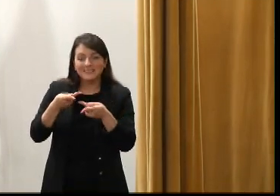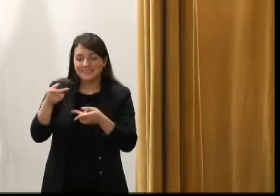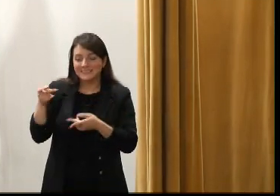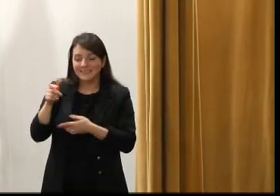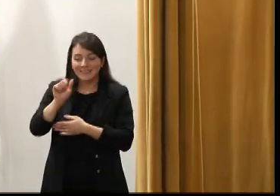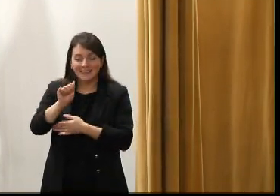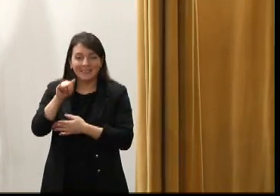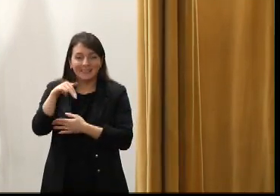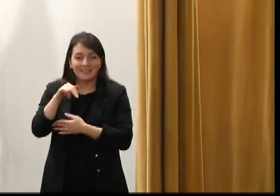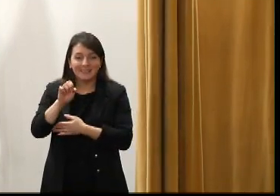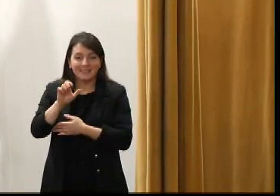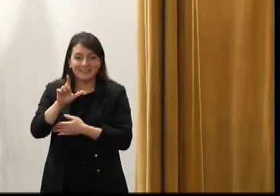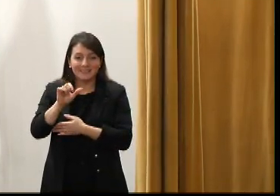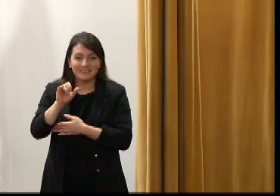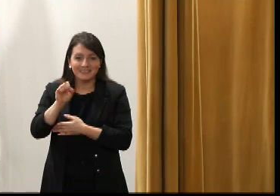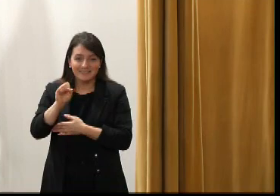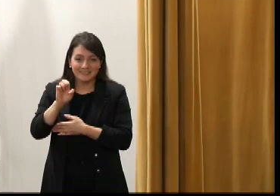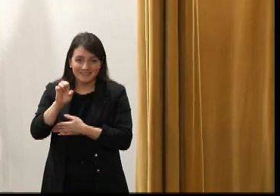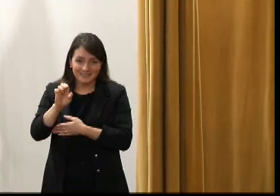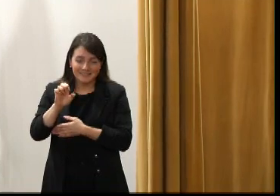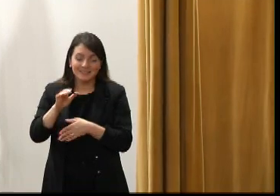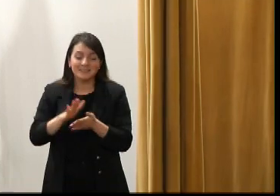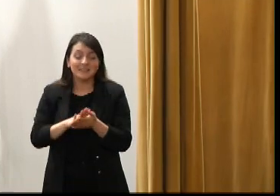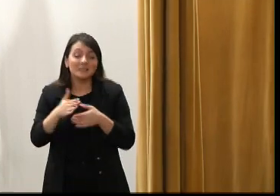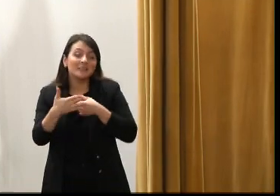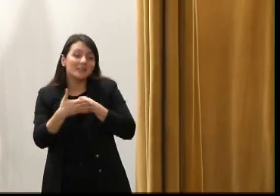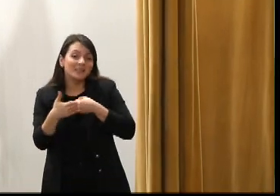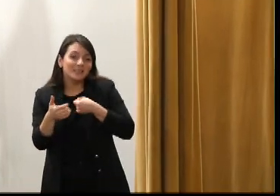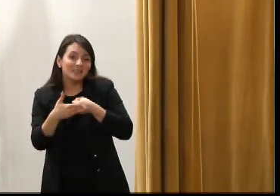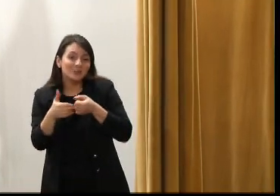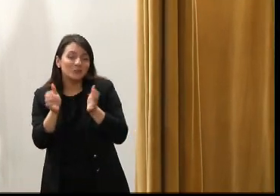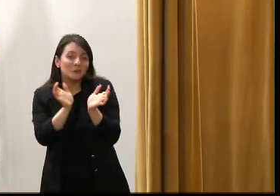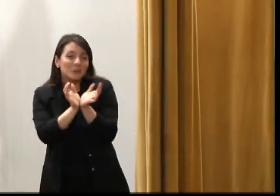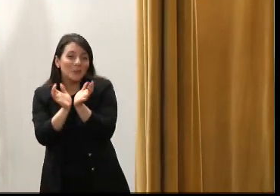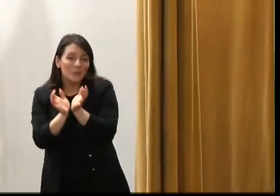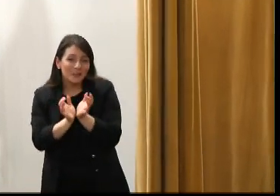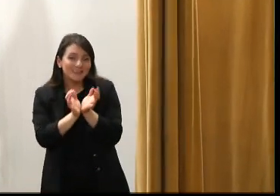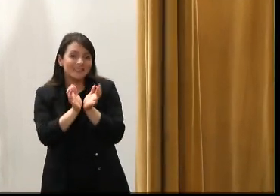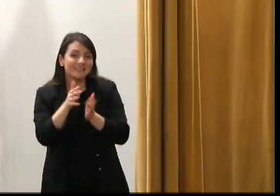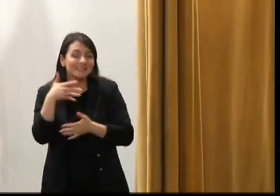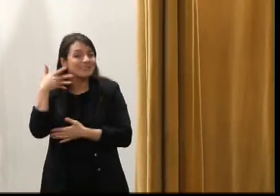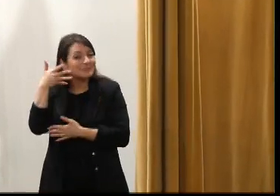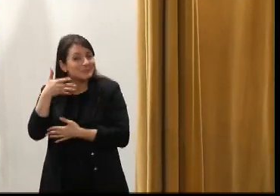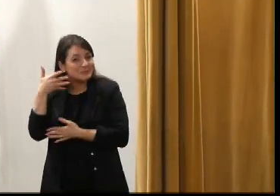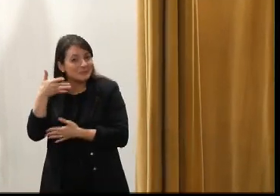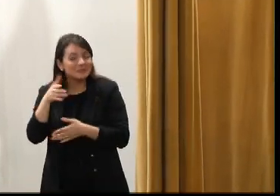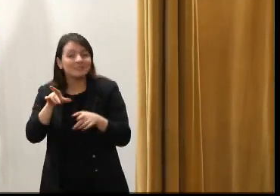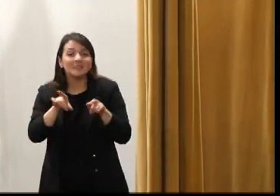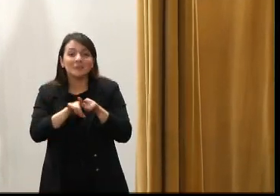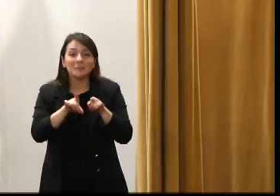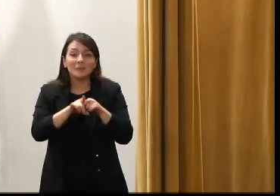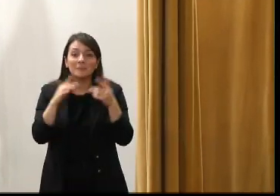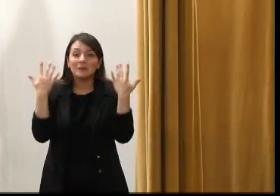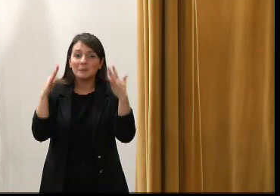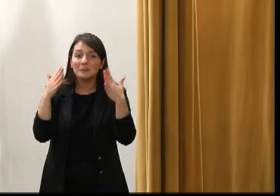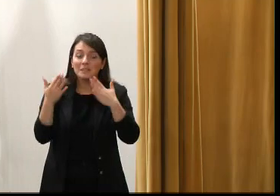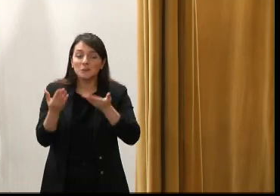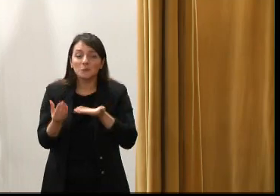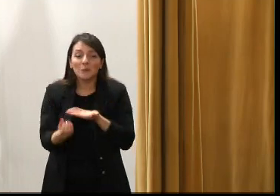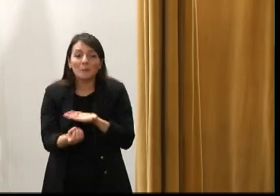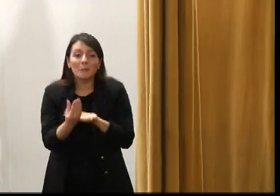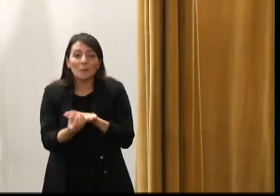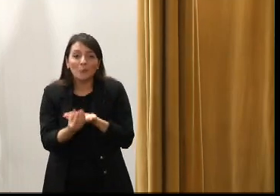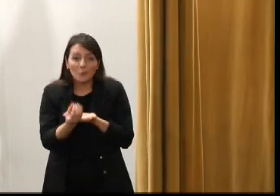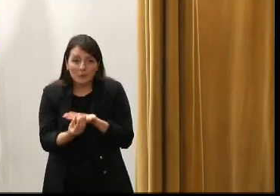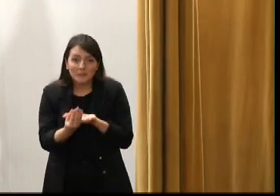Steigleder, aos meus queridos colegas painelistas, parabenizo a PUC e